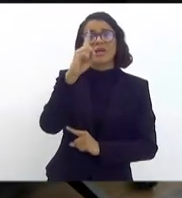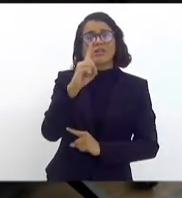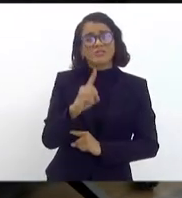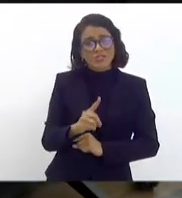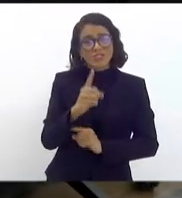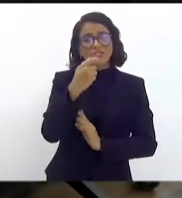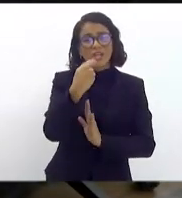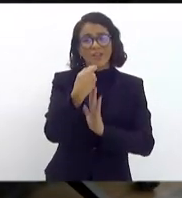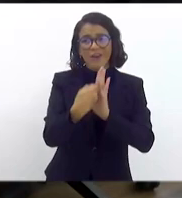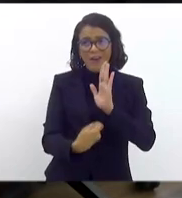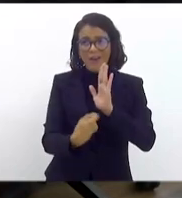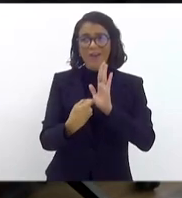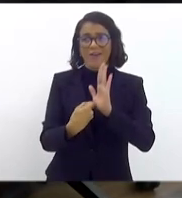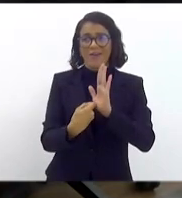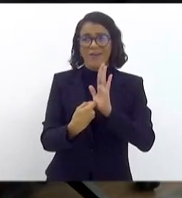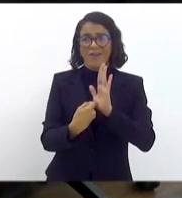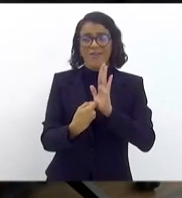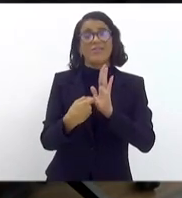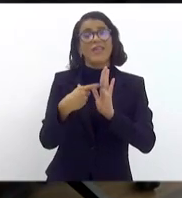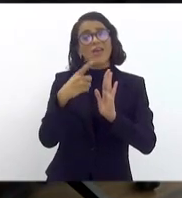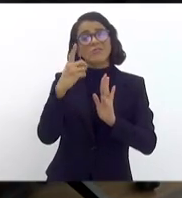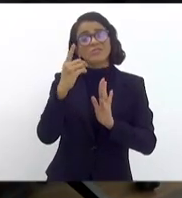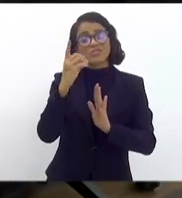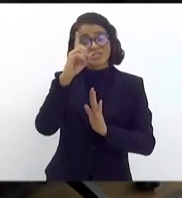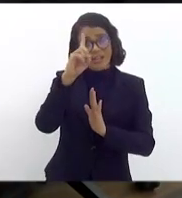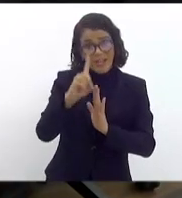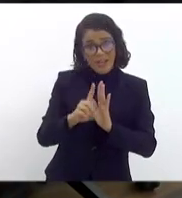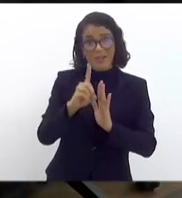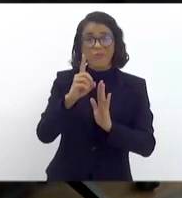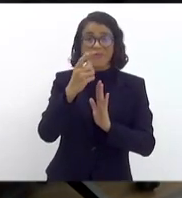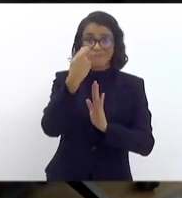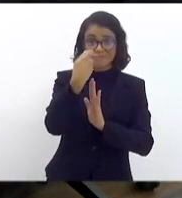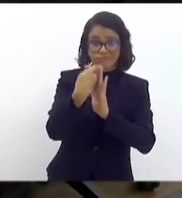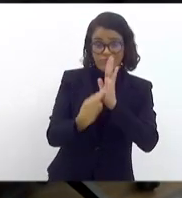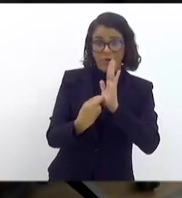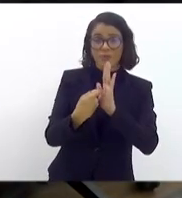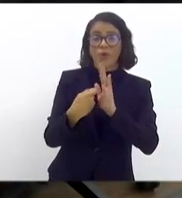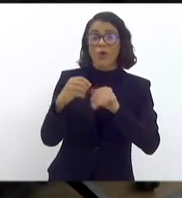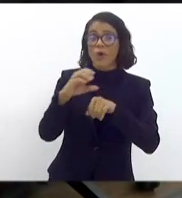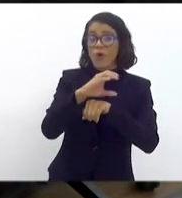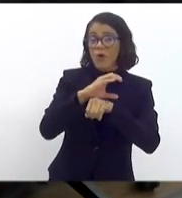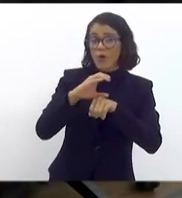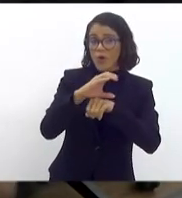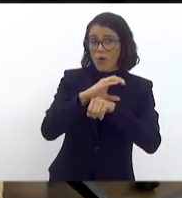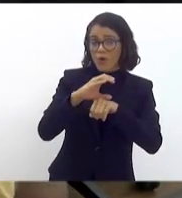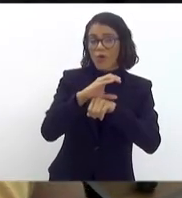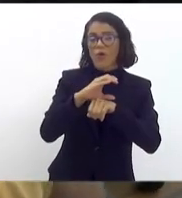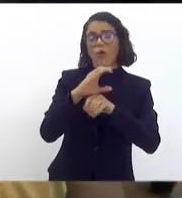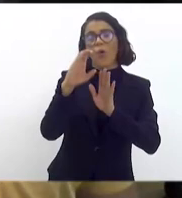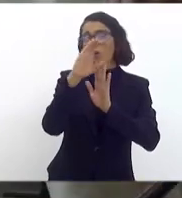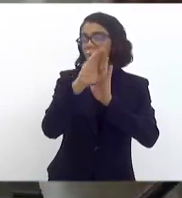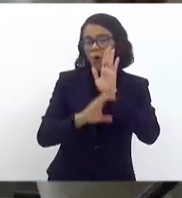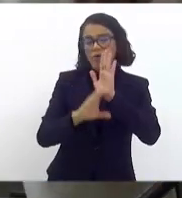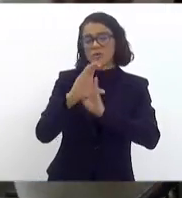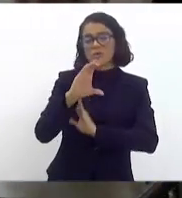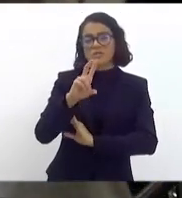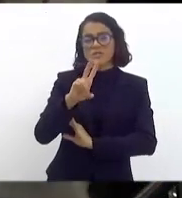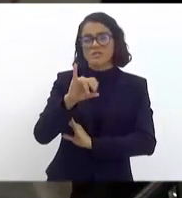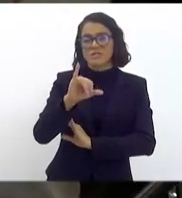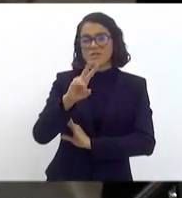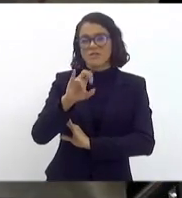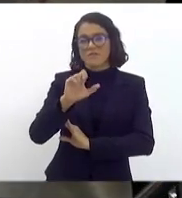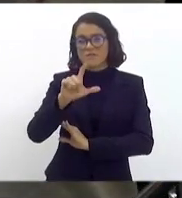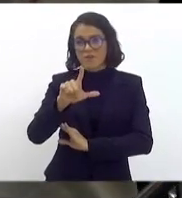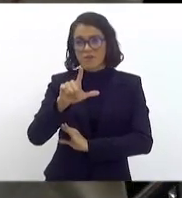discussão, por 70. É uma crédito prescricional e o crédito retido. No Código Civil... São dois. Com relação à cobrança de direito autoral.